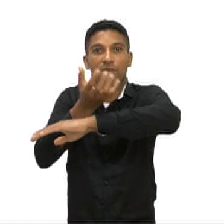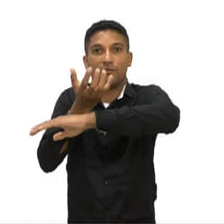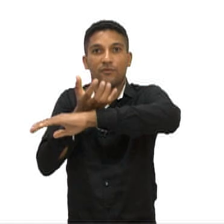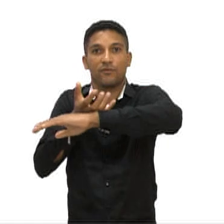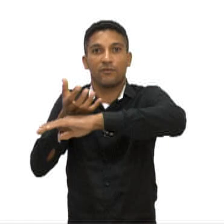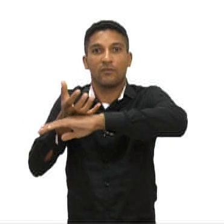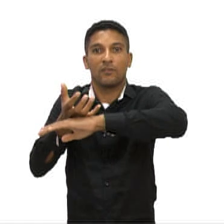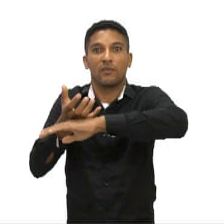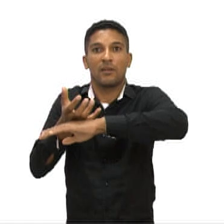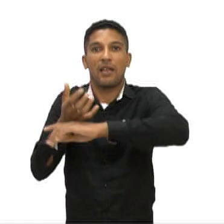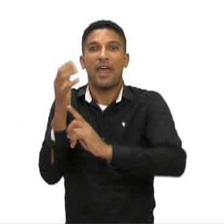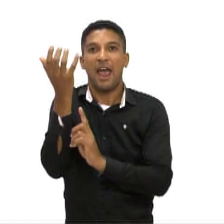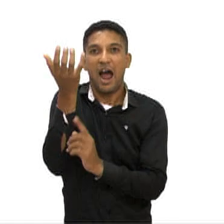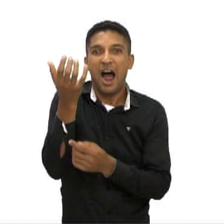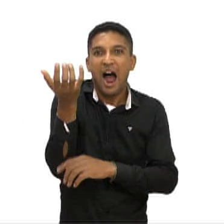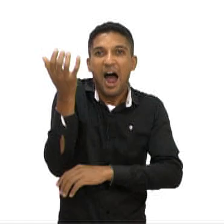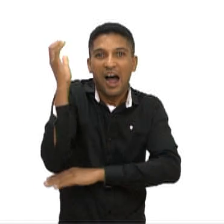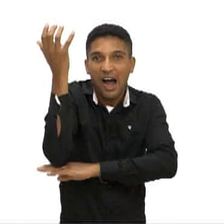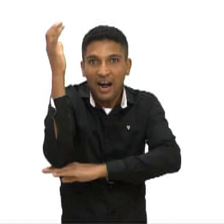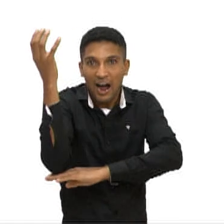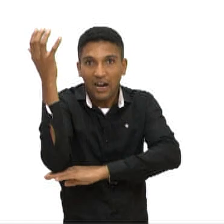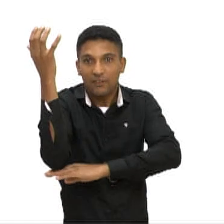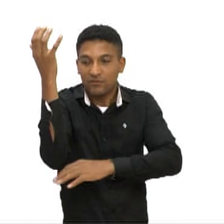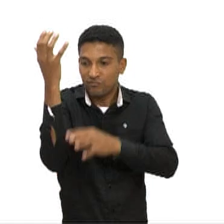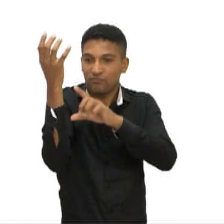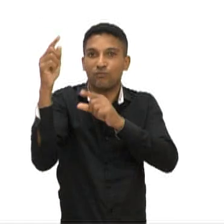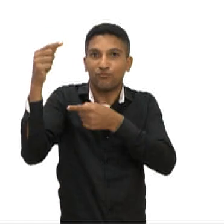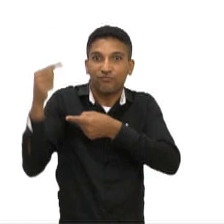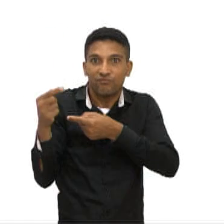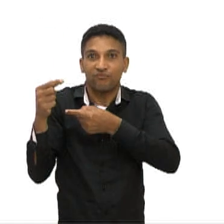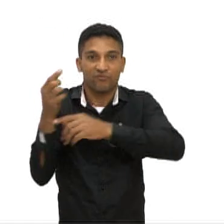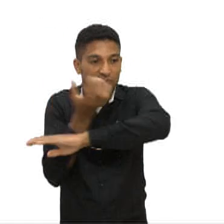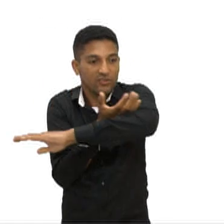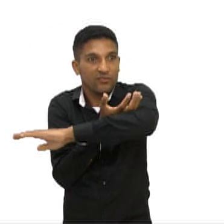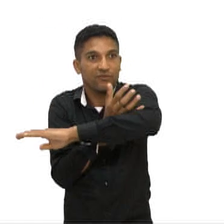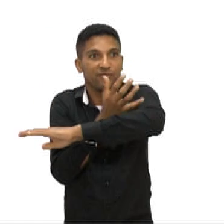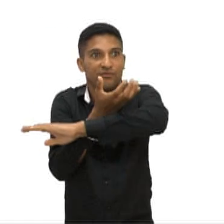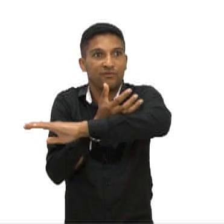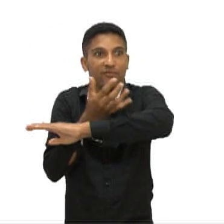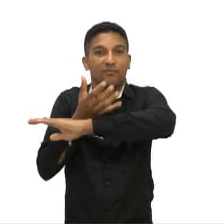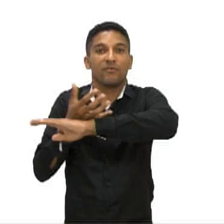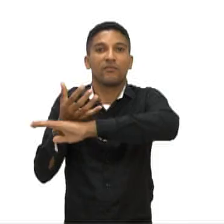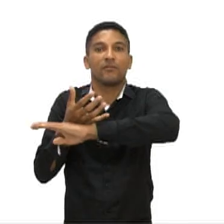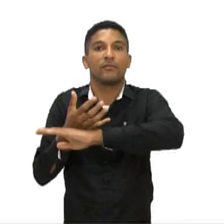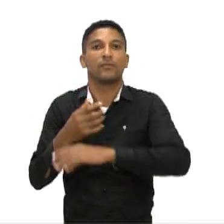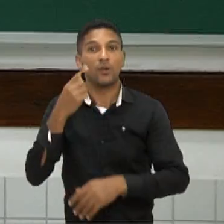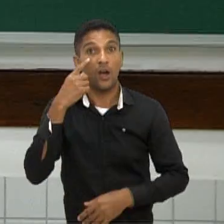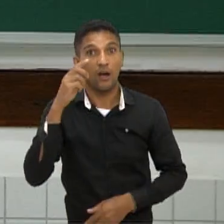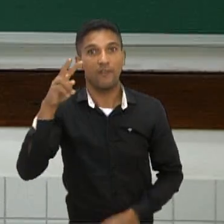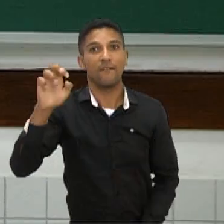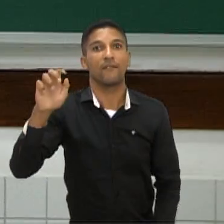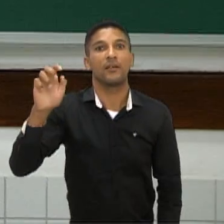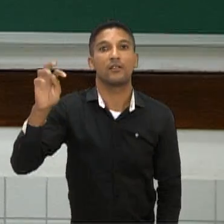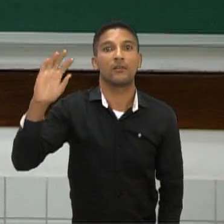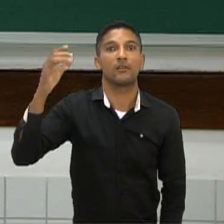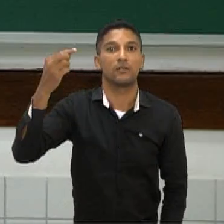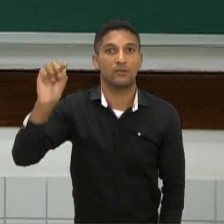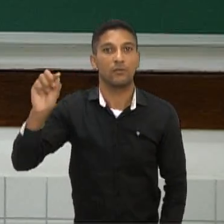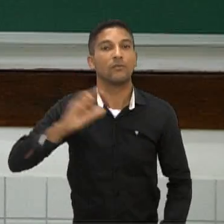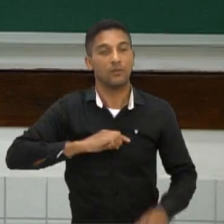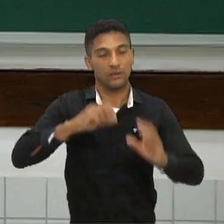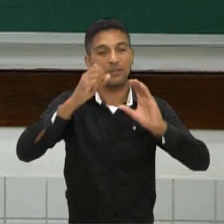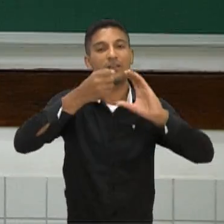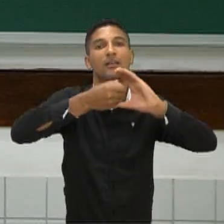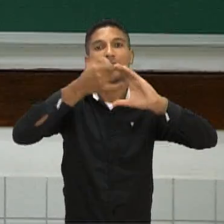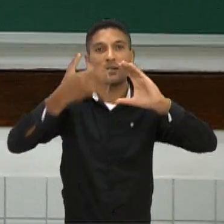de pequeno porte, com características diversas conforme a sua região. O que seriam essas características